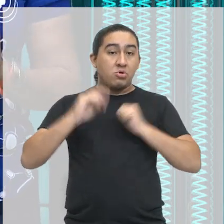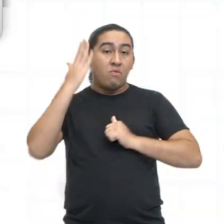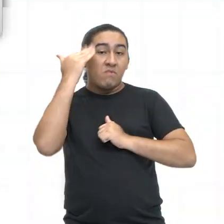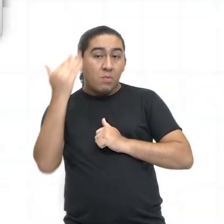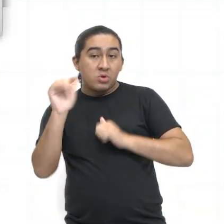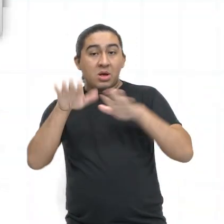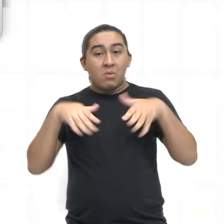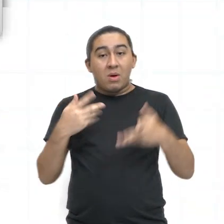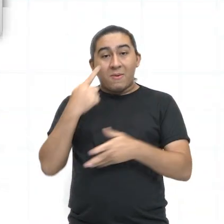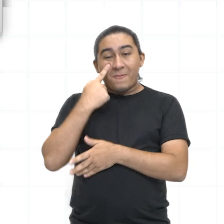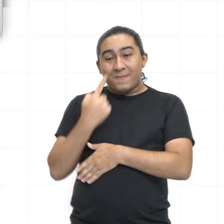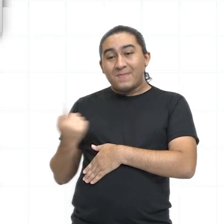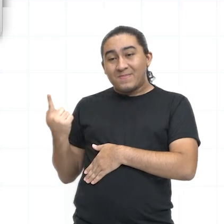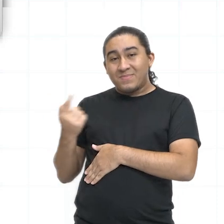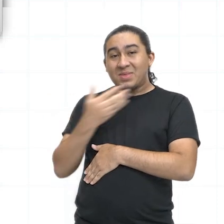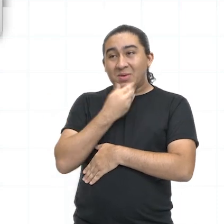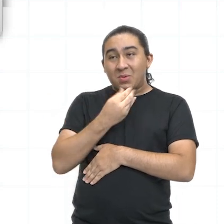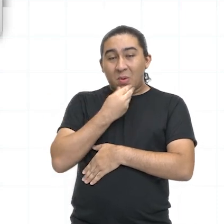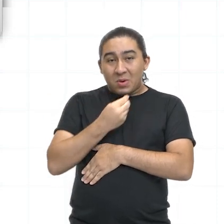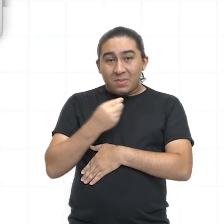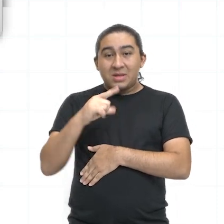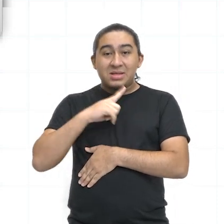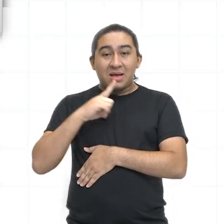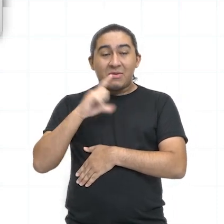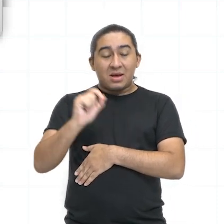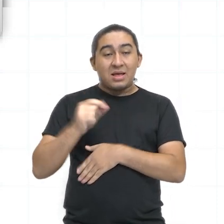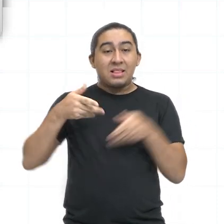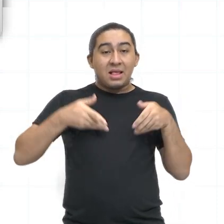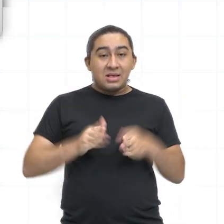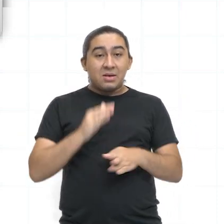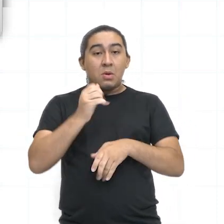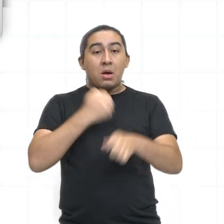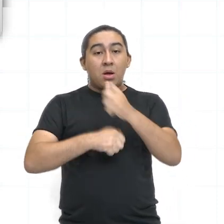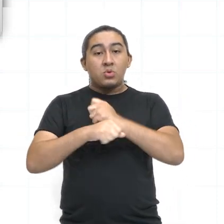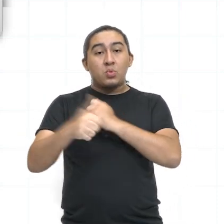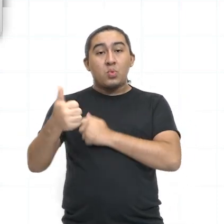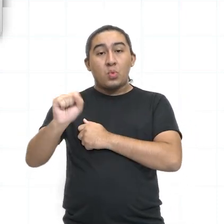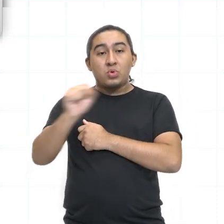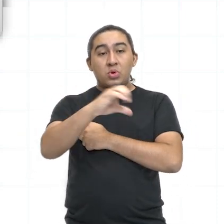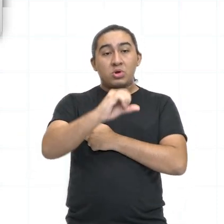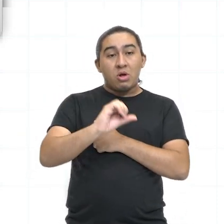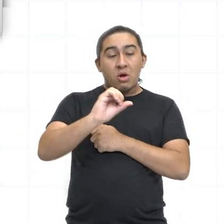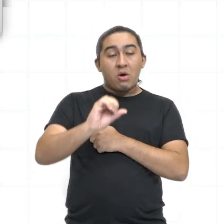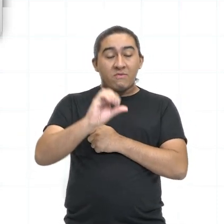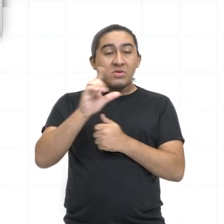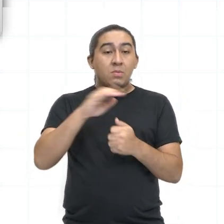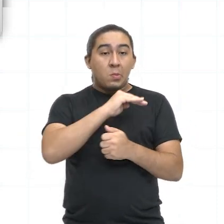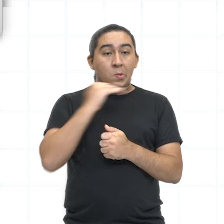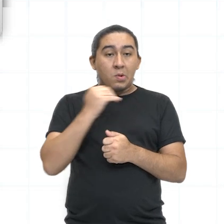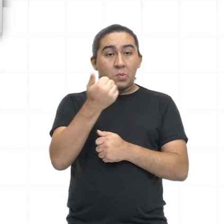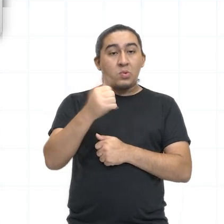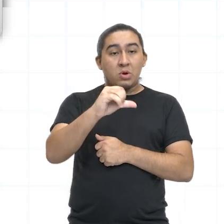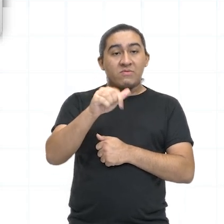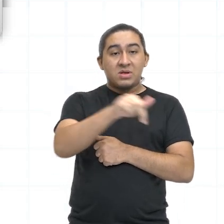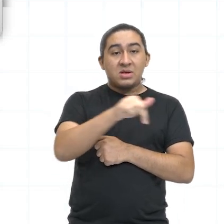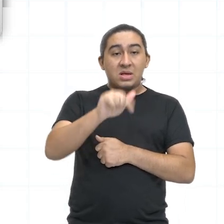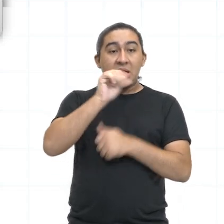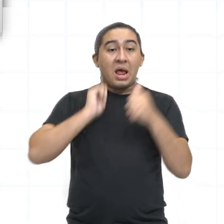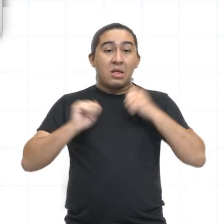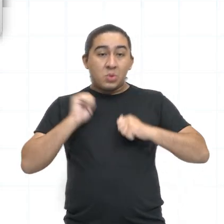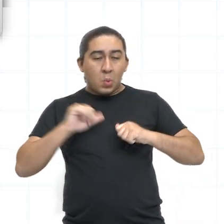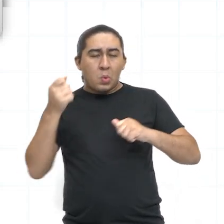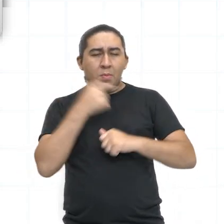famoso que é o Charlie Chaplin, que ele nasceu em 1889 e 1977. Ele foi um